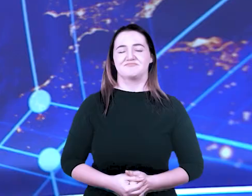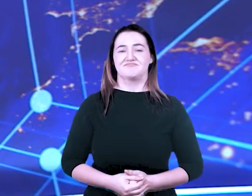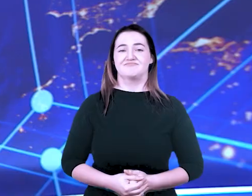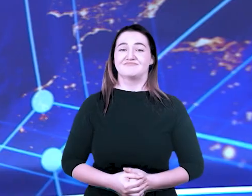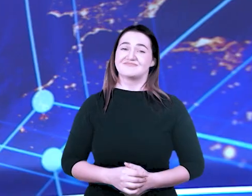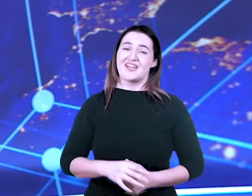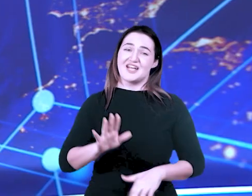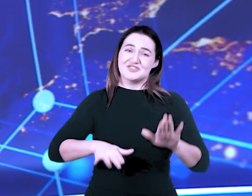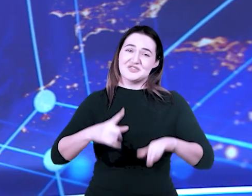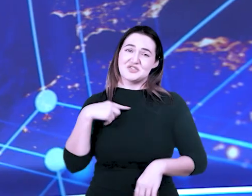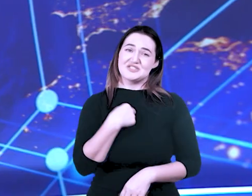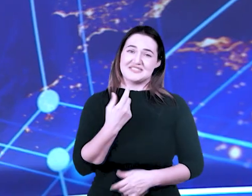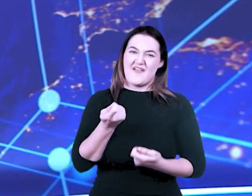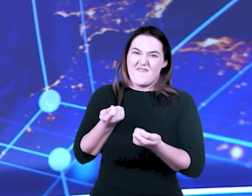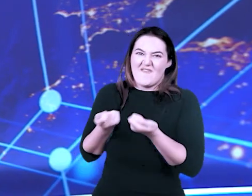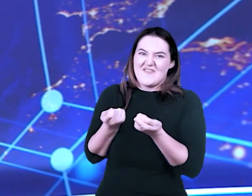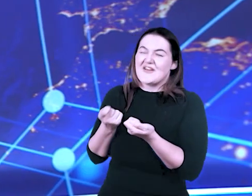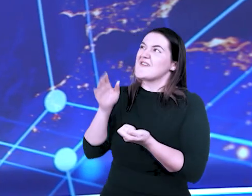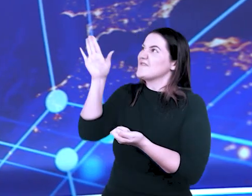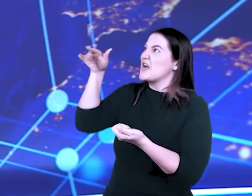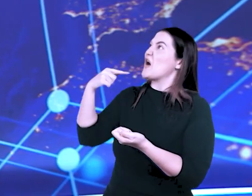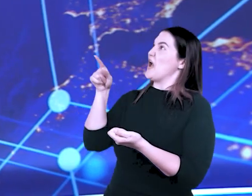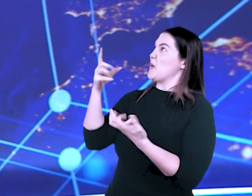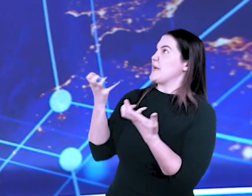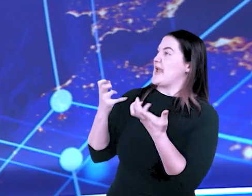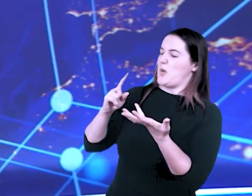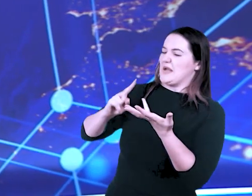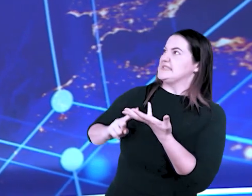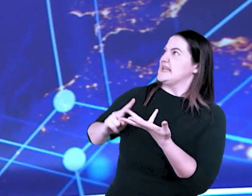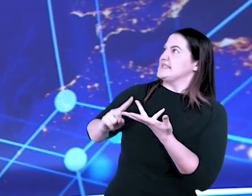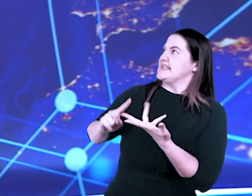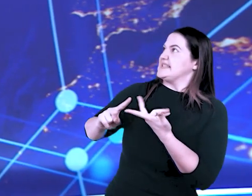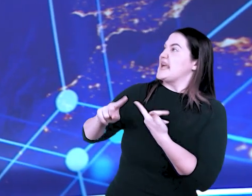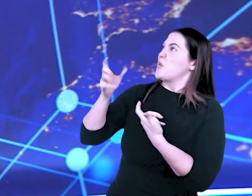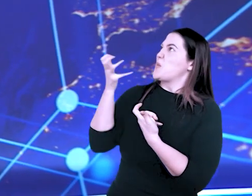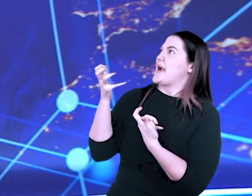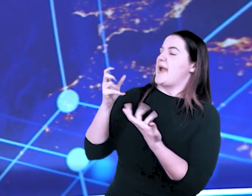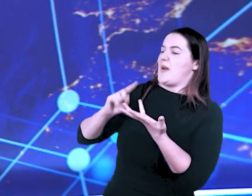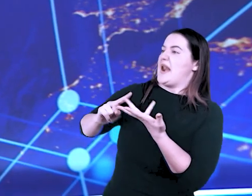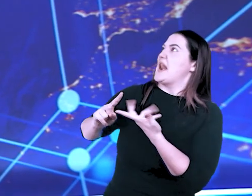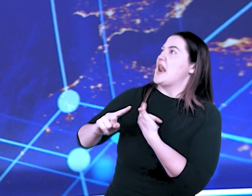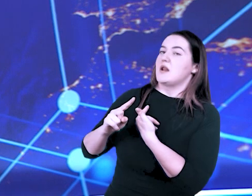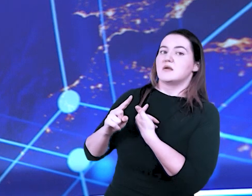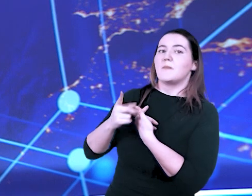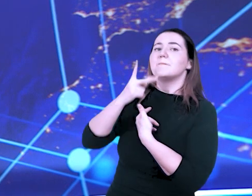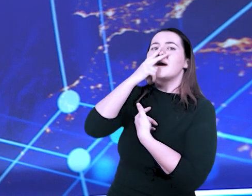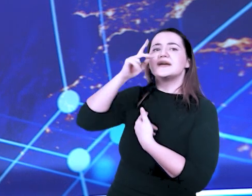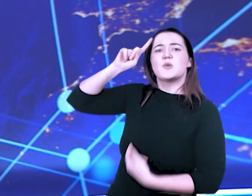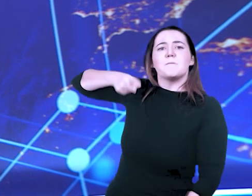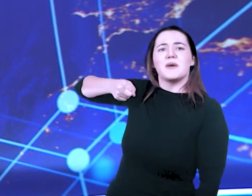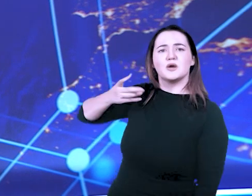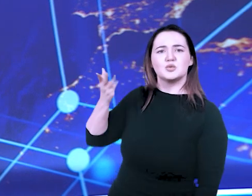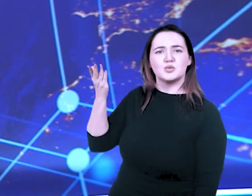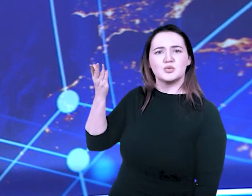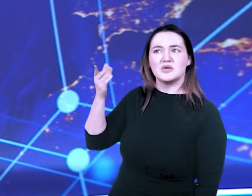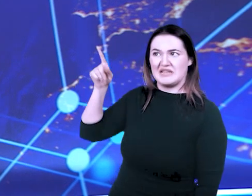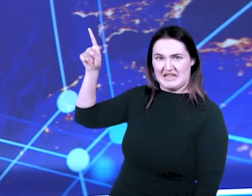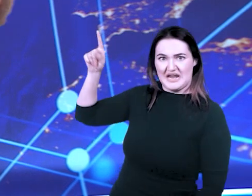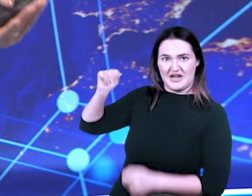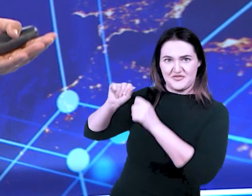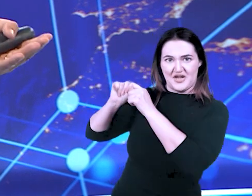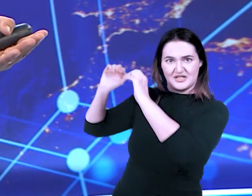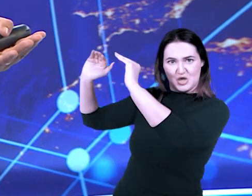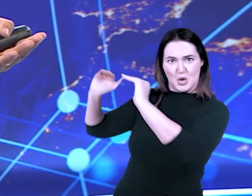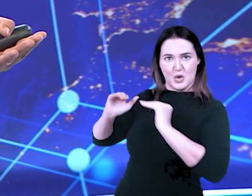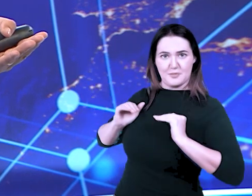assumir o controle e dizer para Deus o que Ele tem que fazer, mas Deus não faz aquilo que eu mando Ele fazer, porque